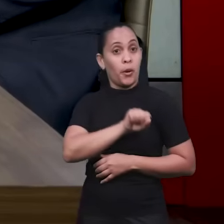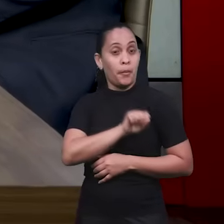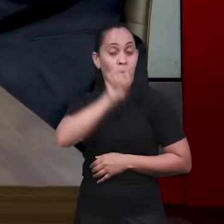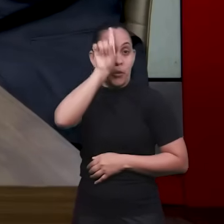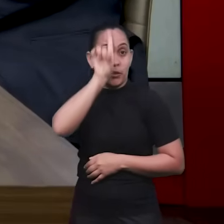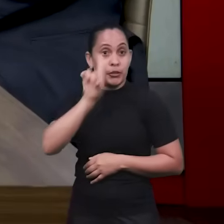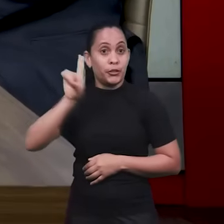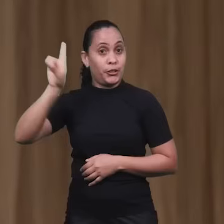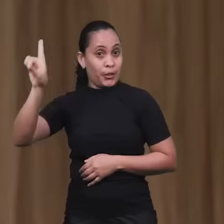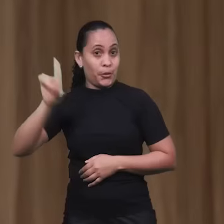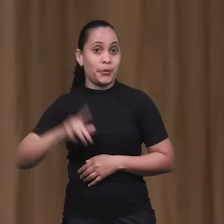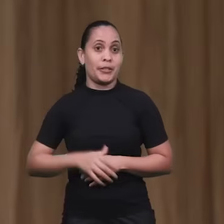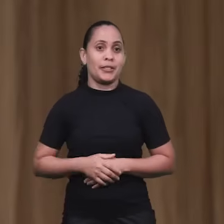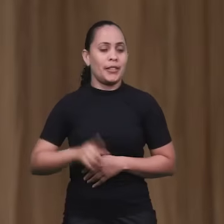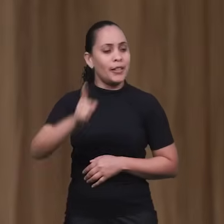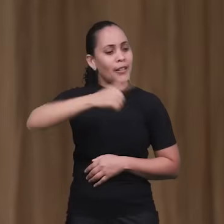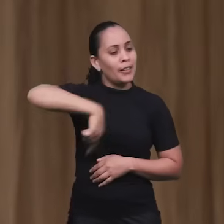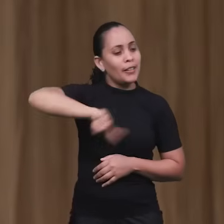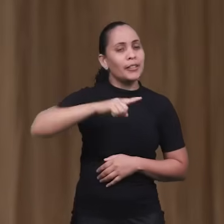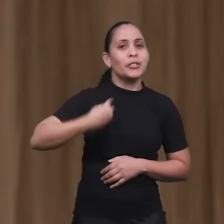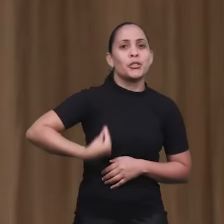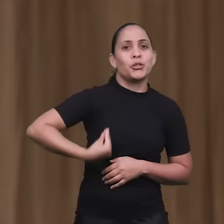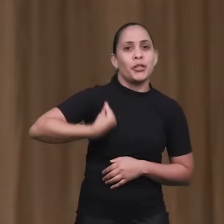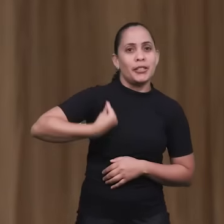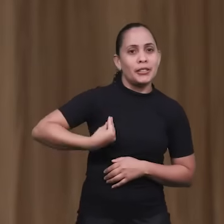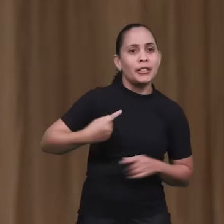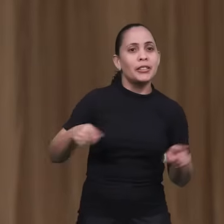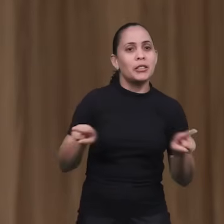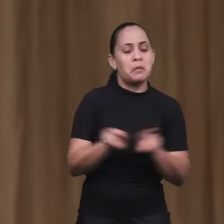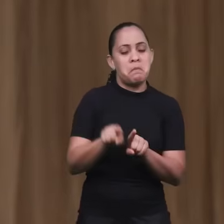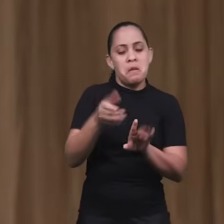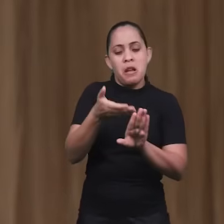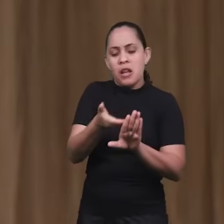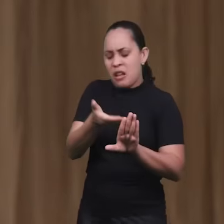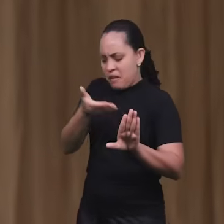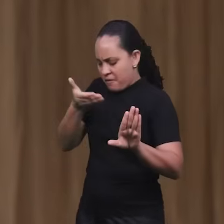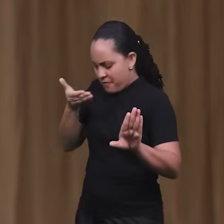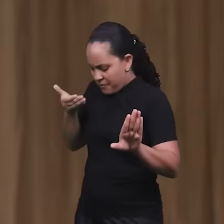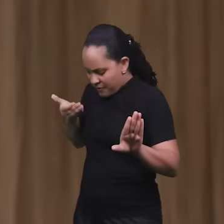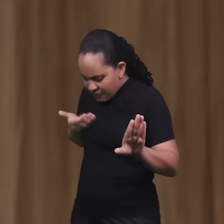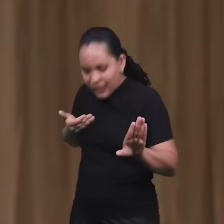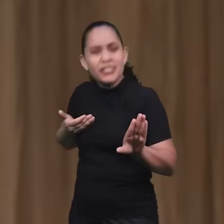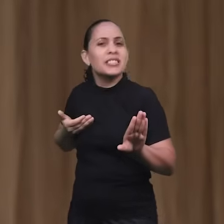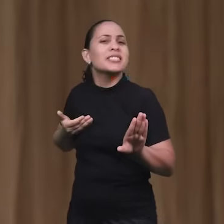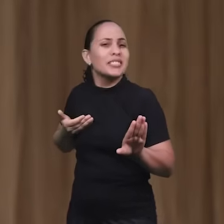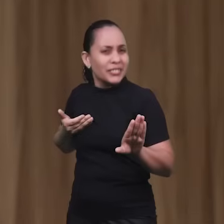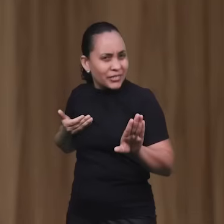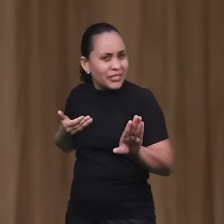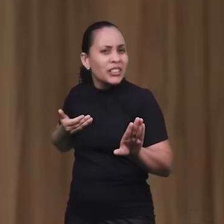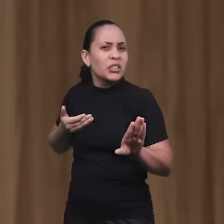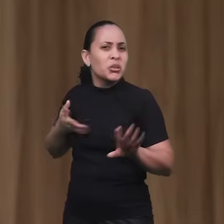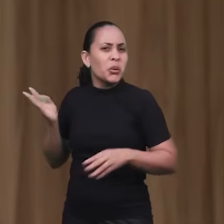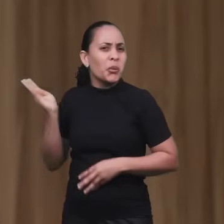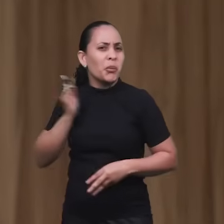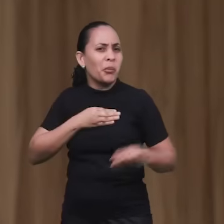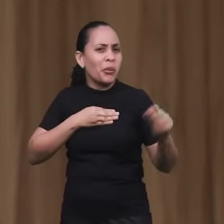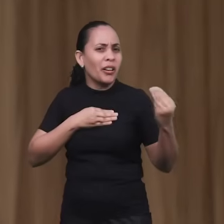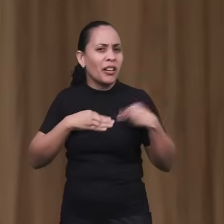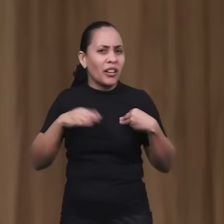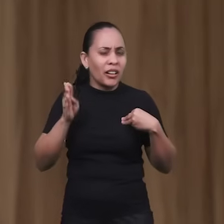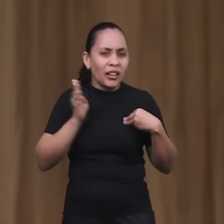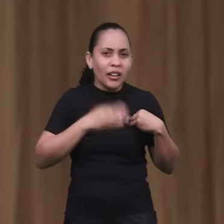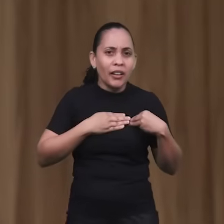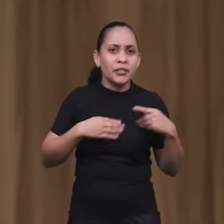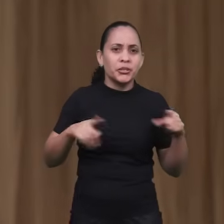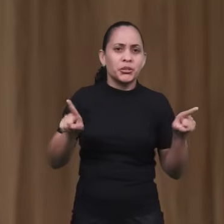Demonstram na terra a presença dinâmica do amor de Deus em suas vidas, afastando